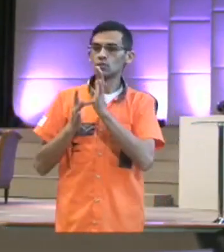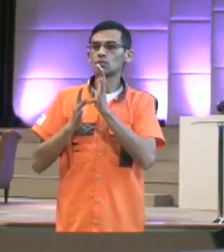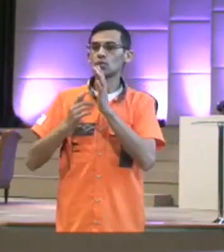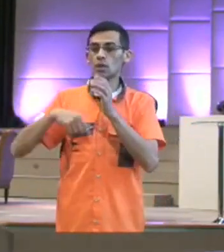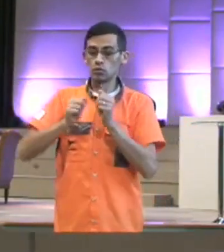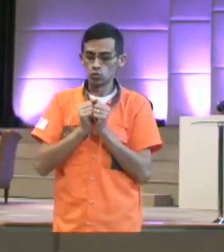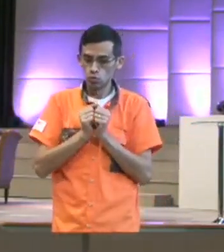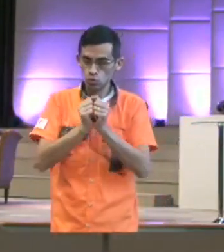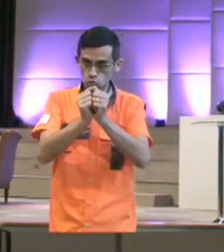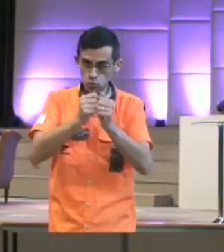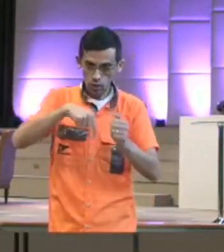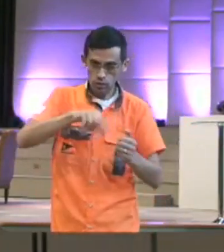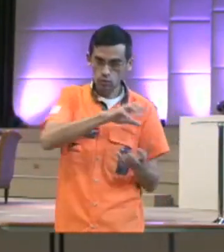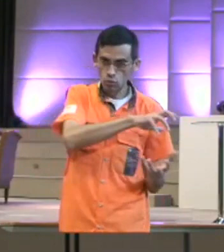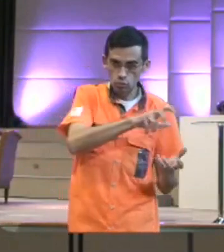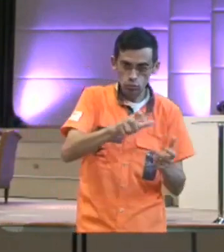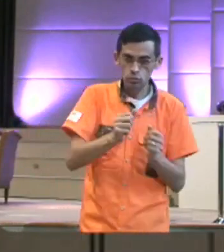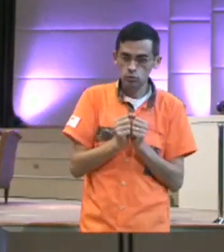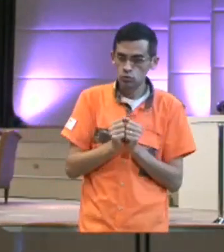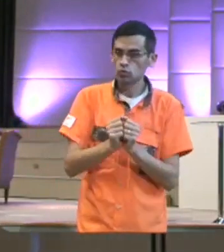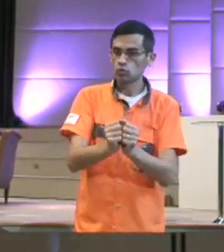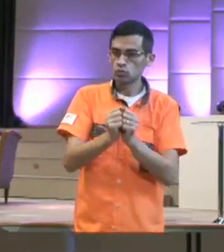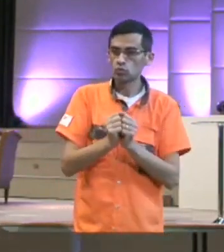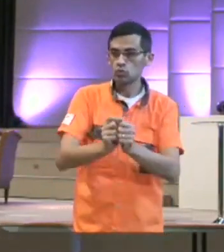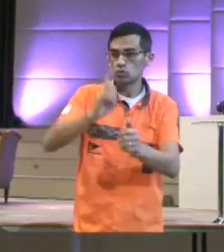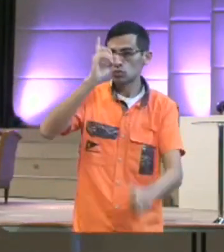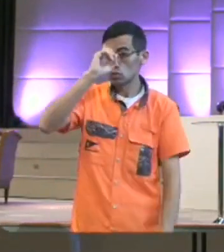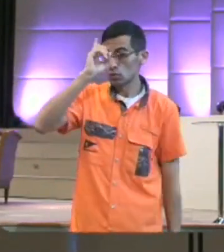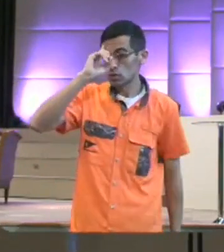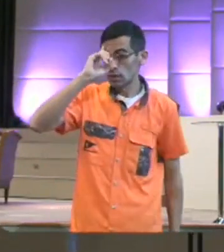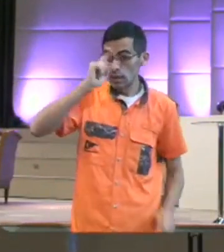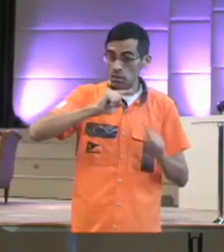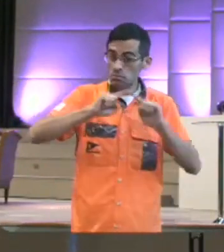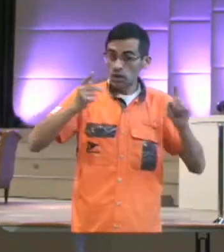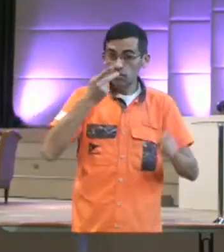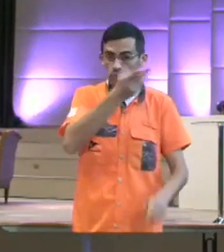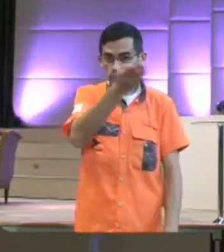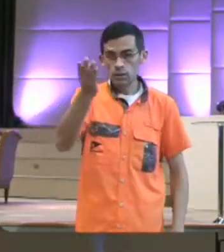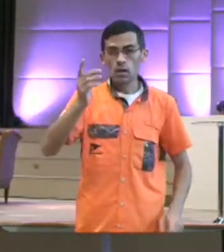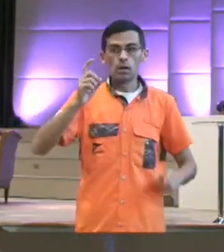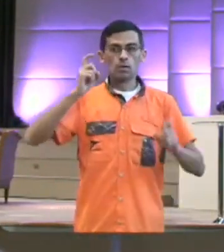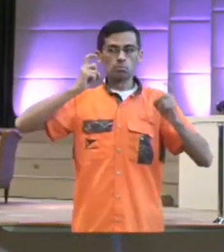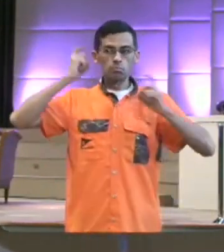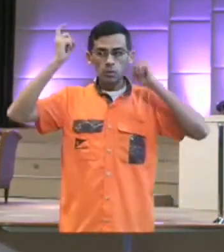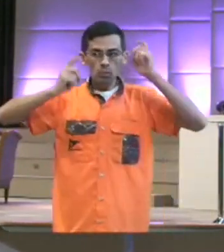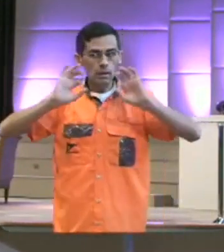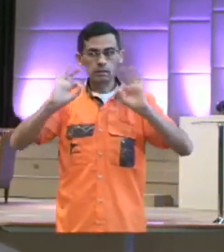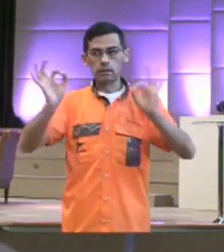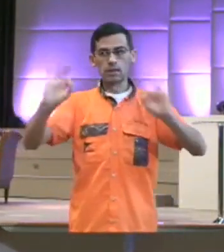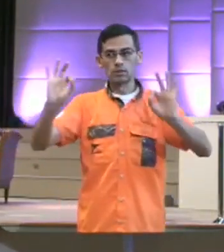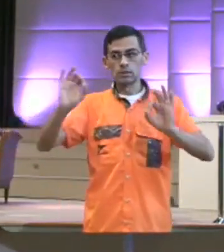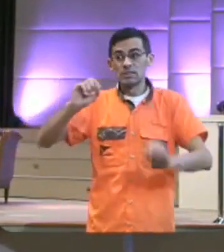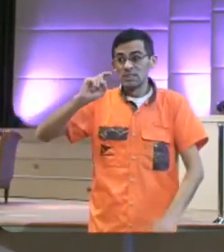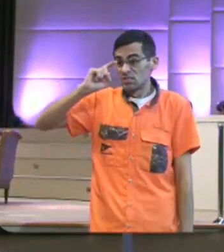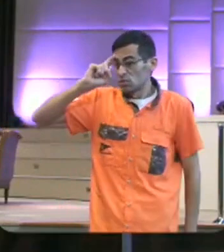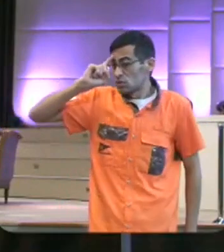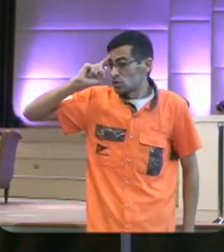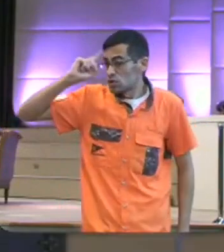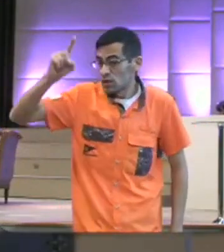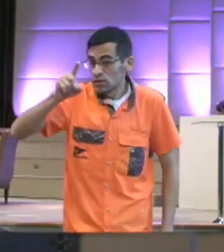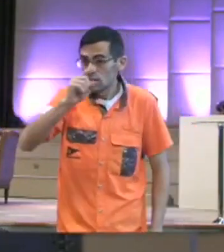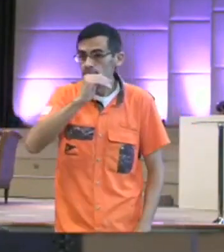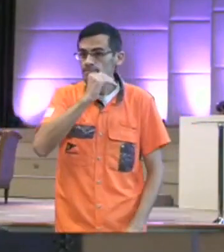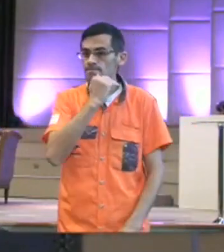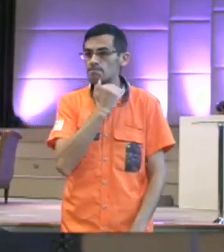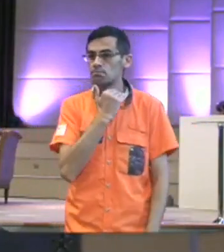aqui conosco, não nos deixa sozinhos. Mas Ele também diz para você: não fica preocupado, porque se um dia chegar perto da